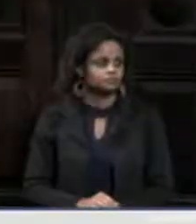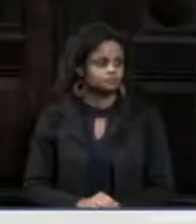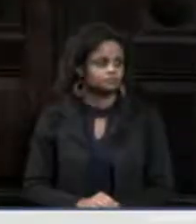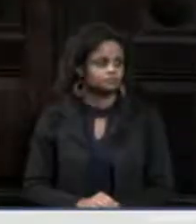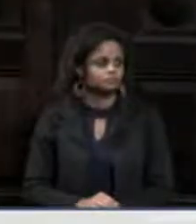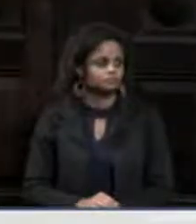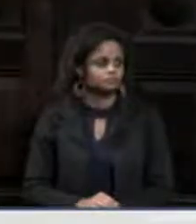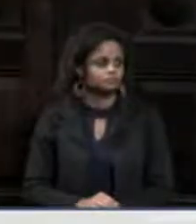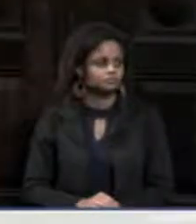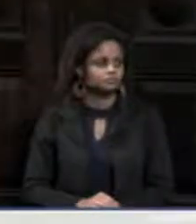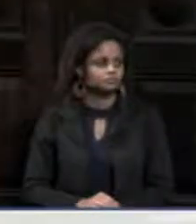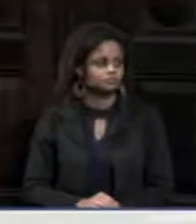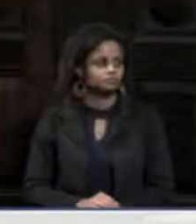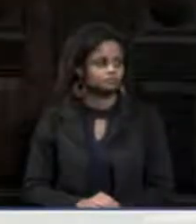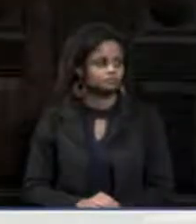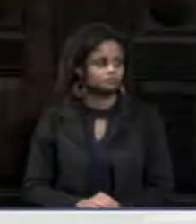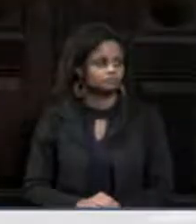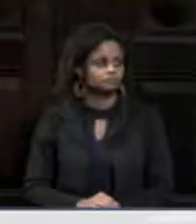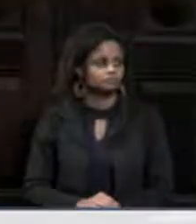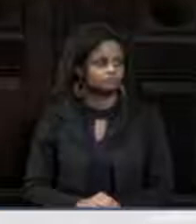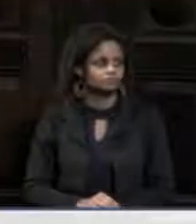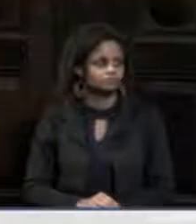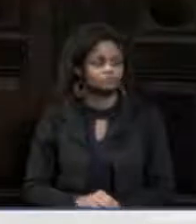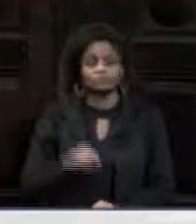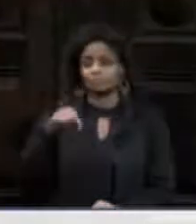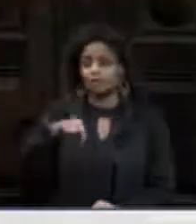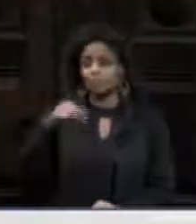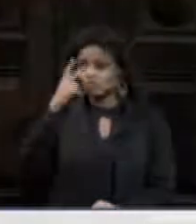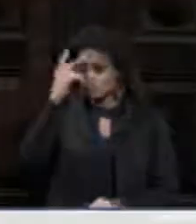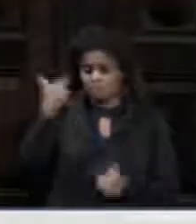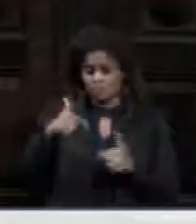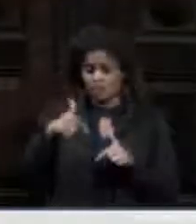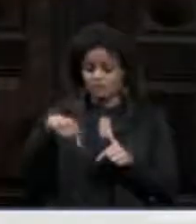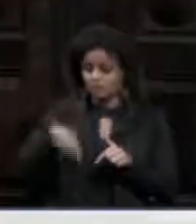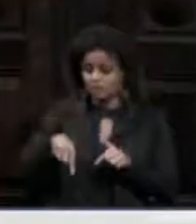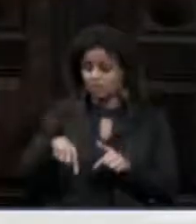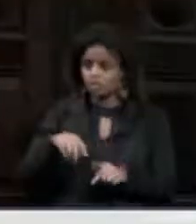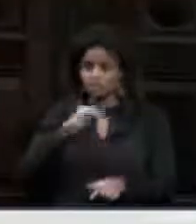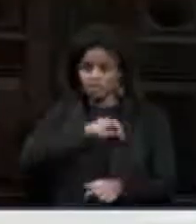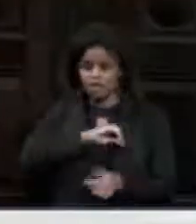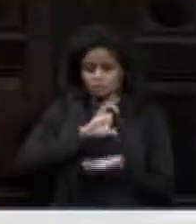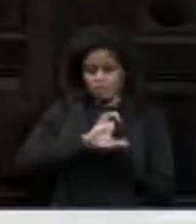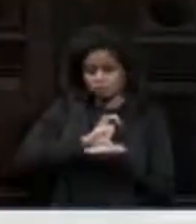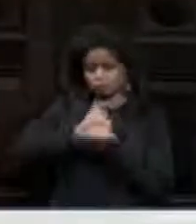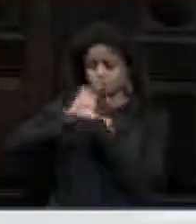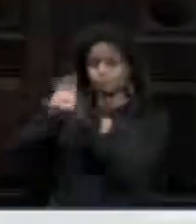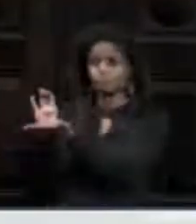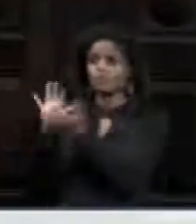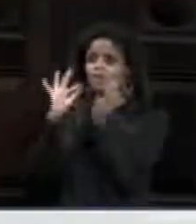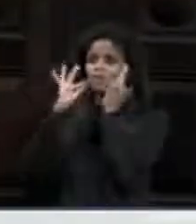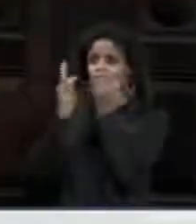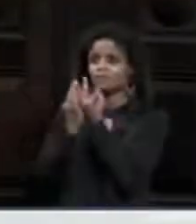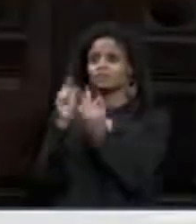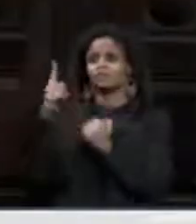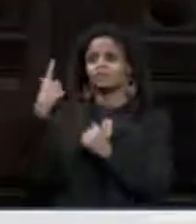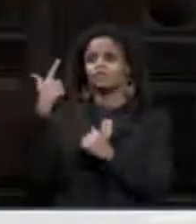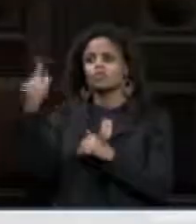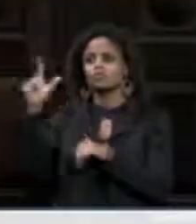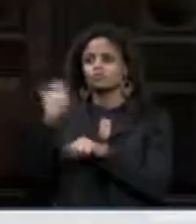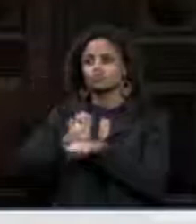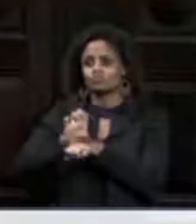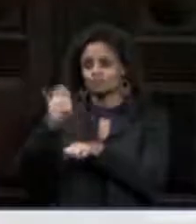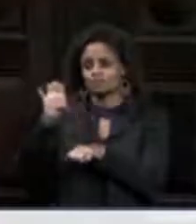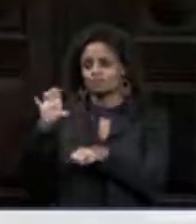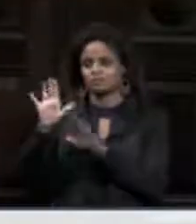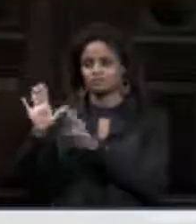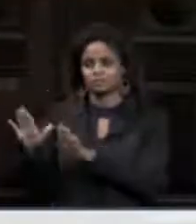Daqui se mandava o sustento. Porém, nas salinas,